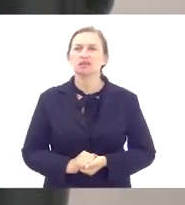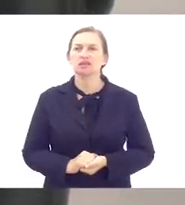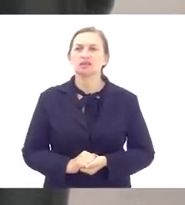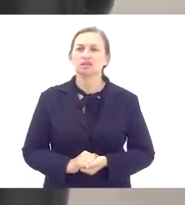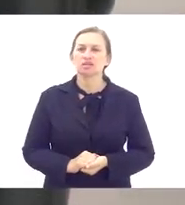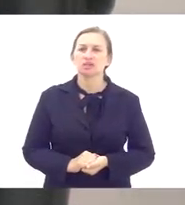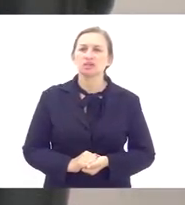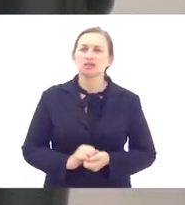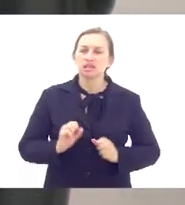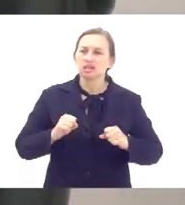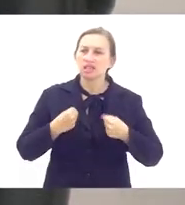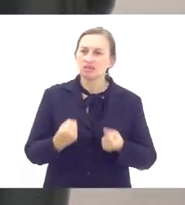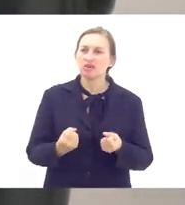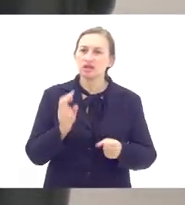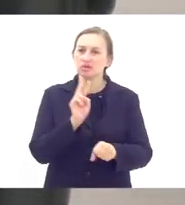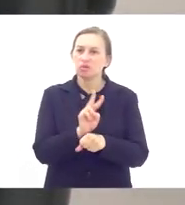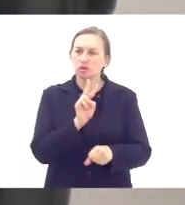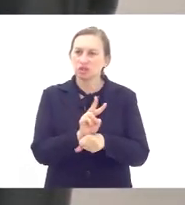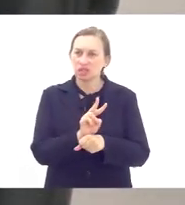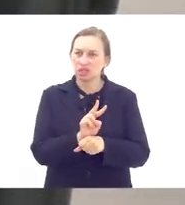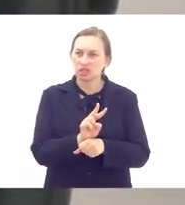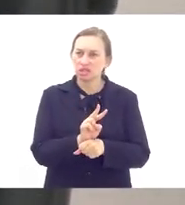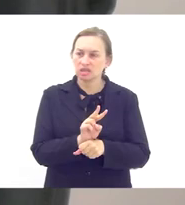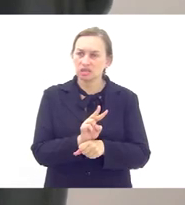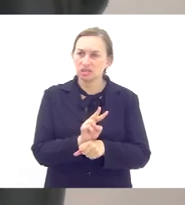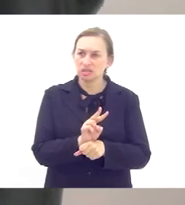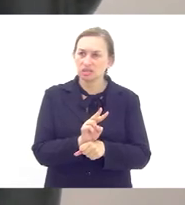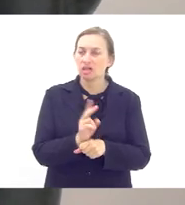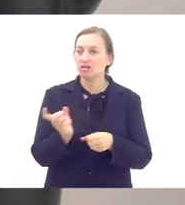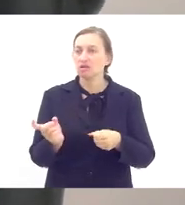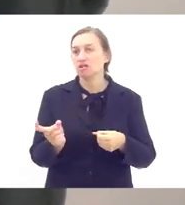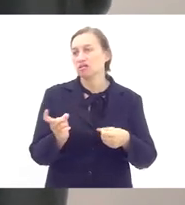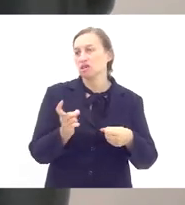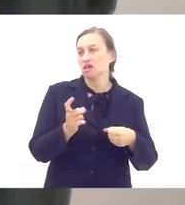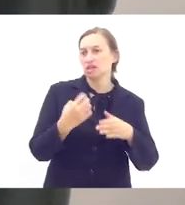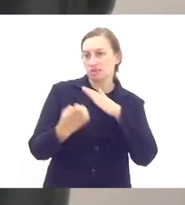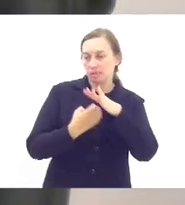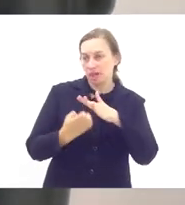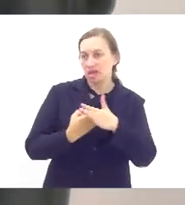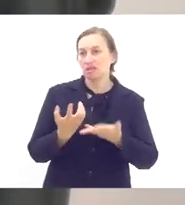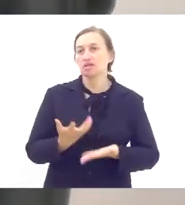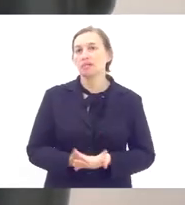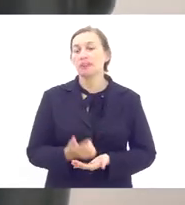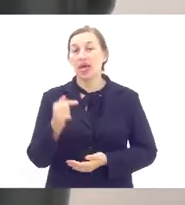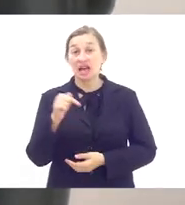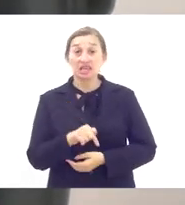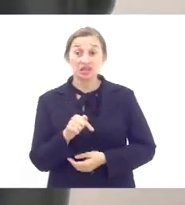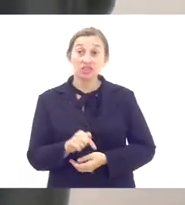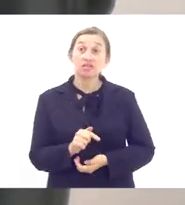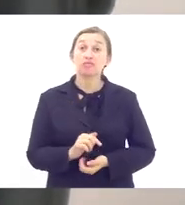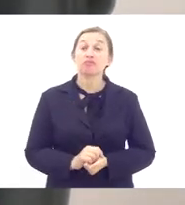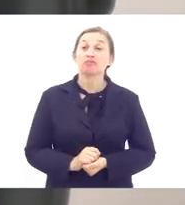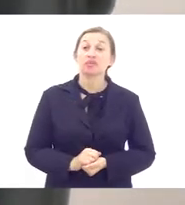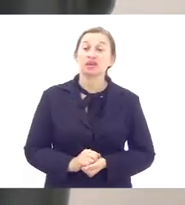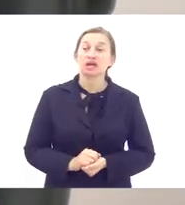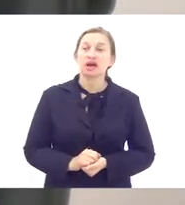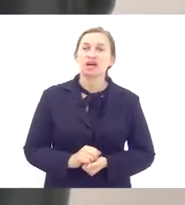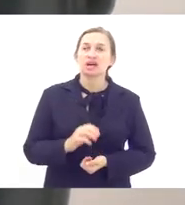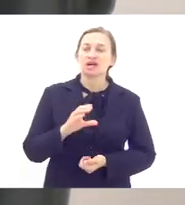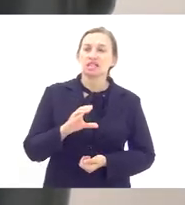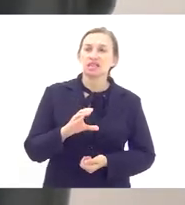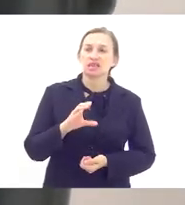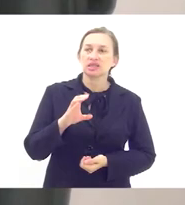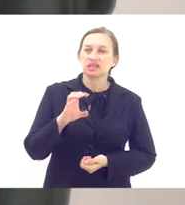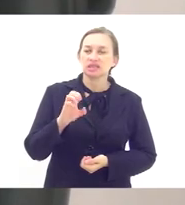em defesa, em proteção às concessionárias. No caso, aqui, a SEDAE, Águas